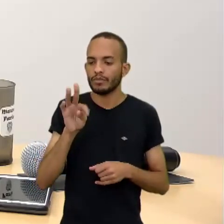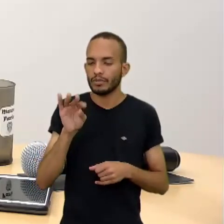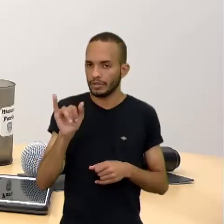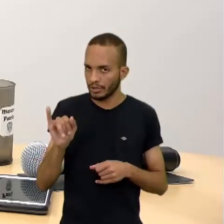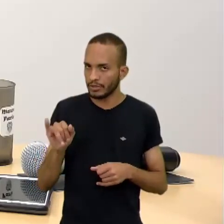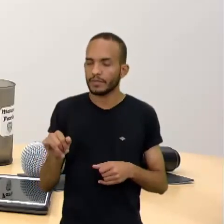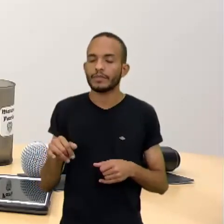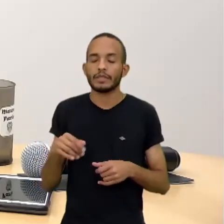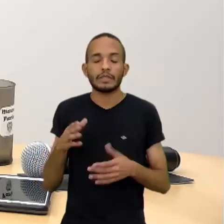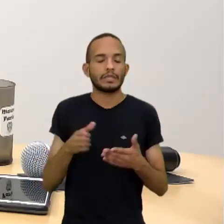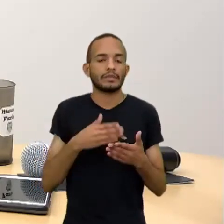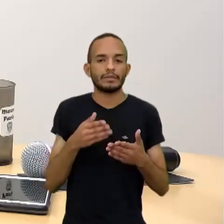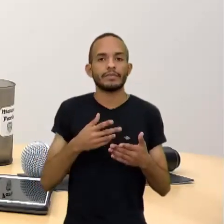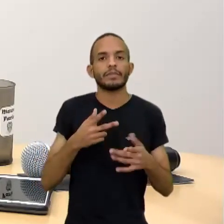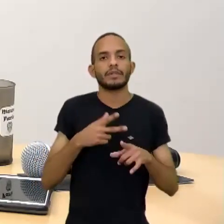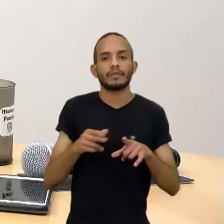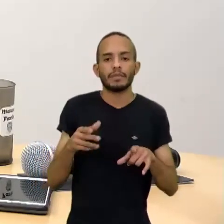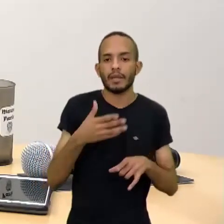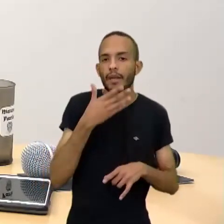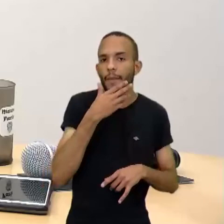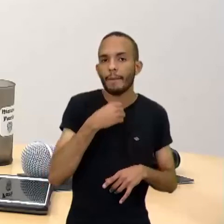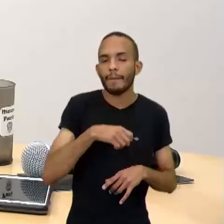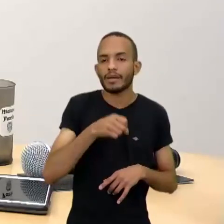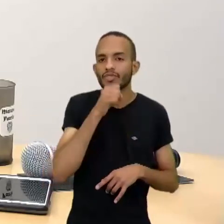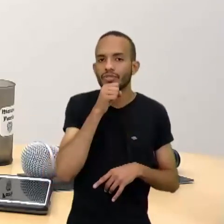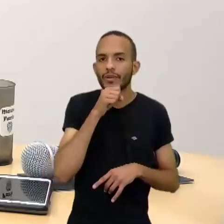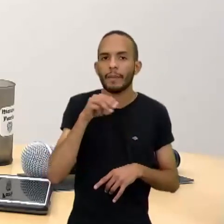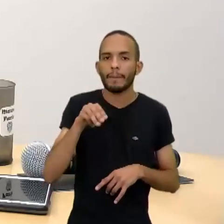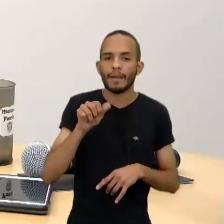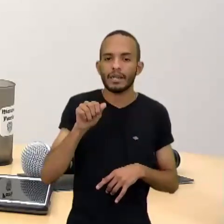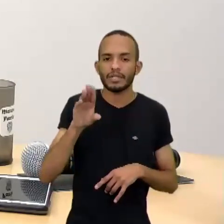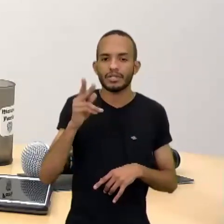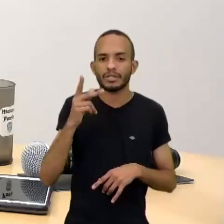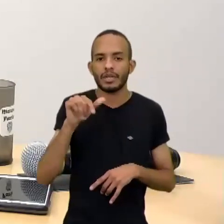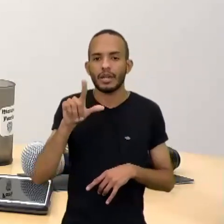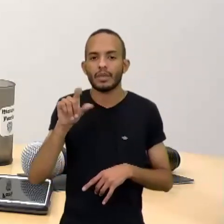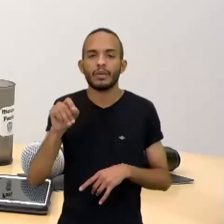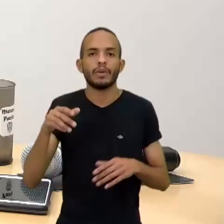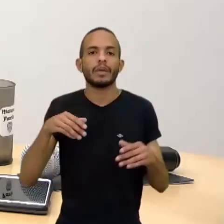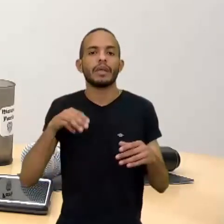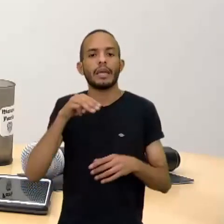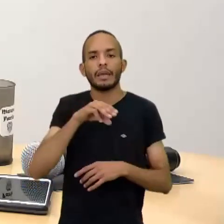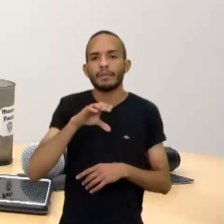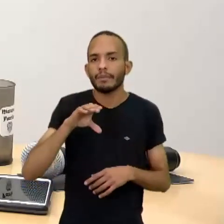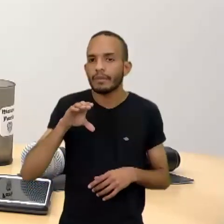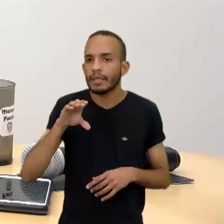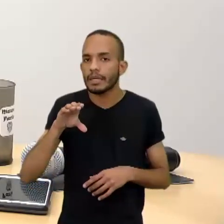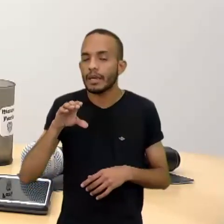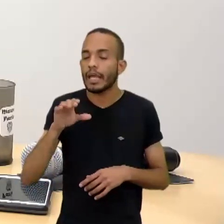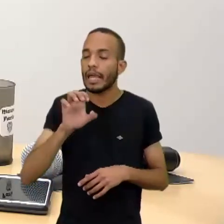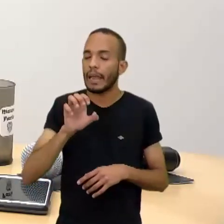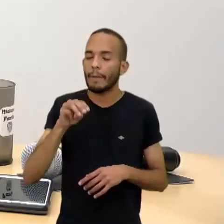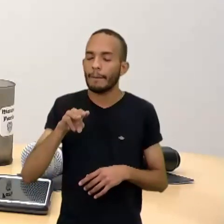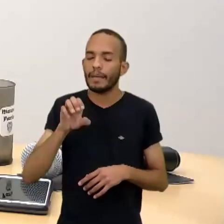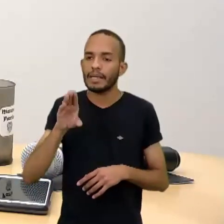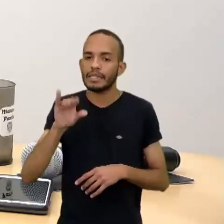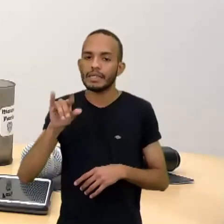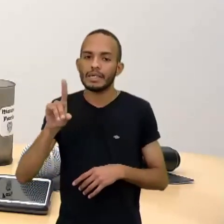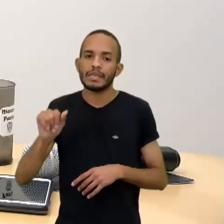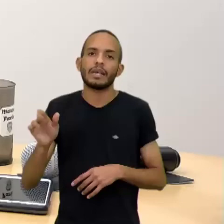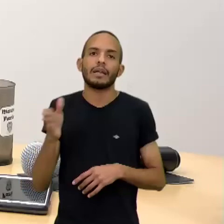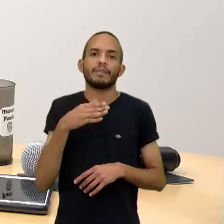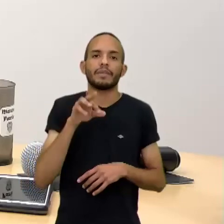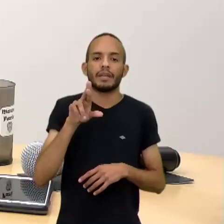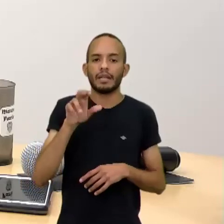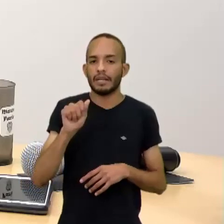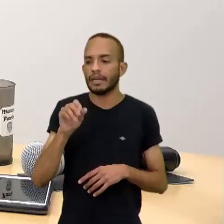vendidos aí dos últimos tempos. Machado de Assis, Luiz Gama, Racionais MCs, Emicida, quer dizer, a gente tem aí gente... Uma série,